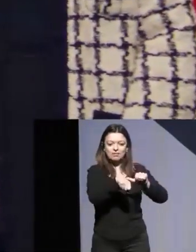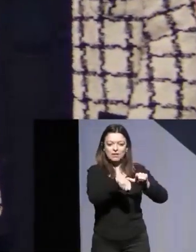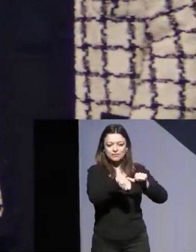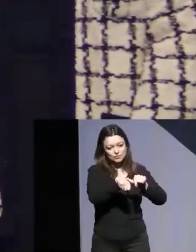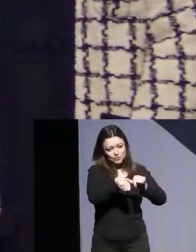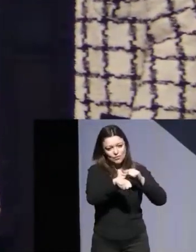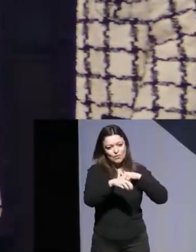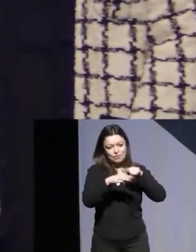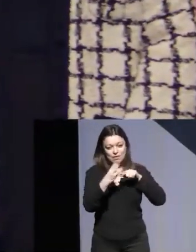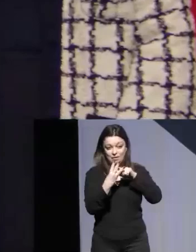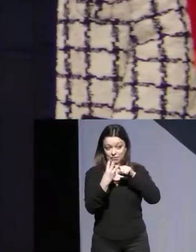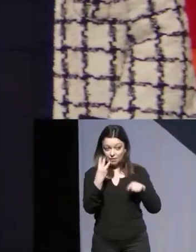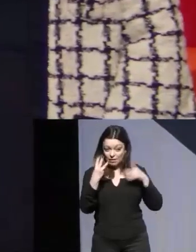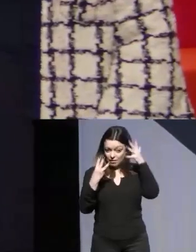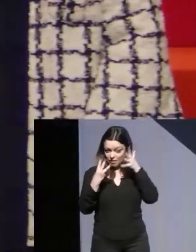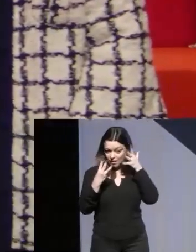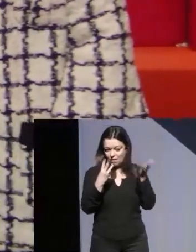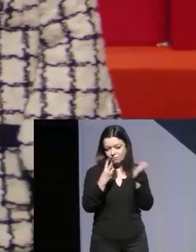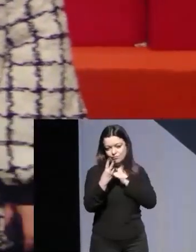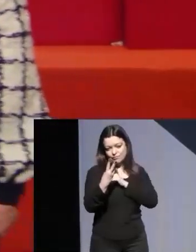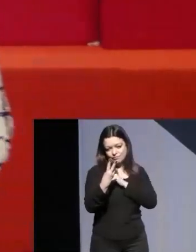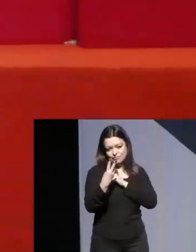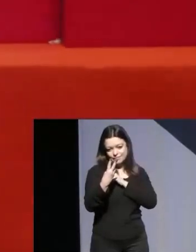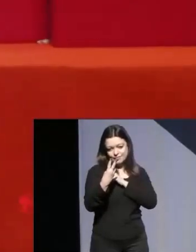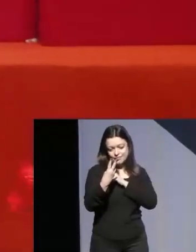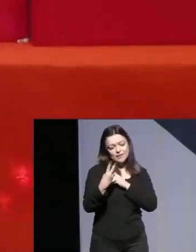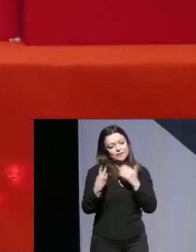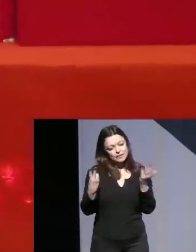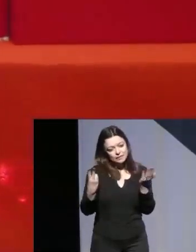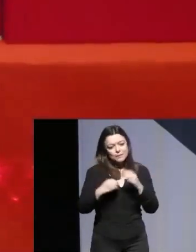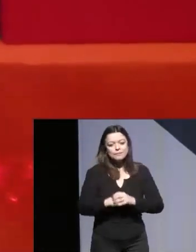Então eu vou iniciar a minha fala